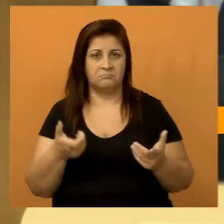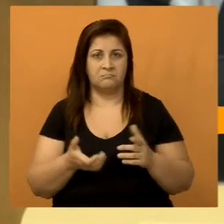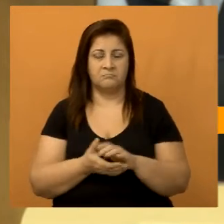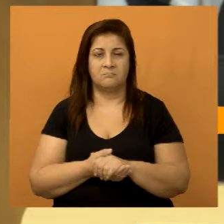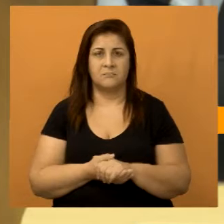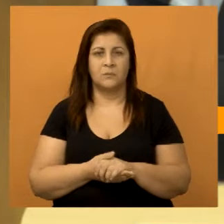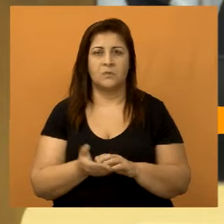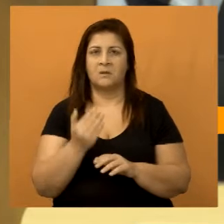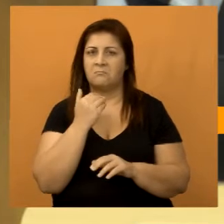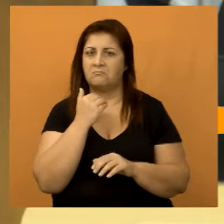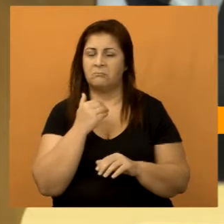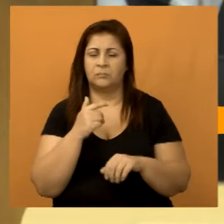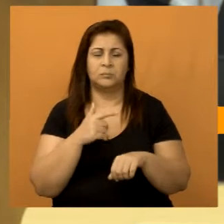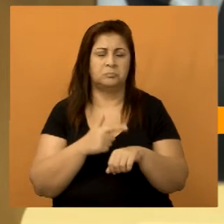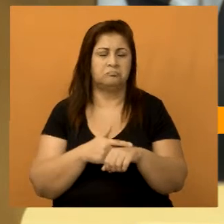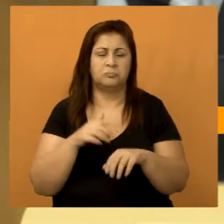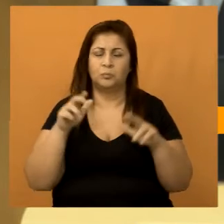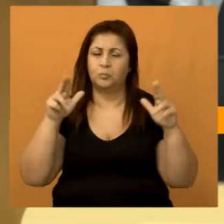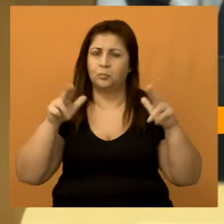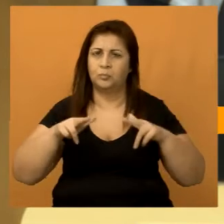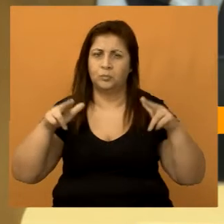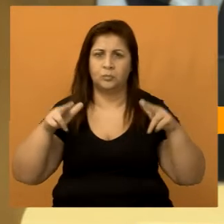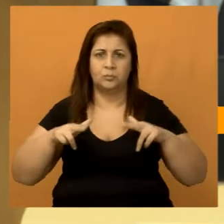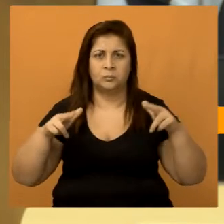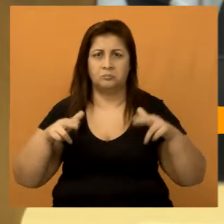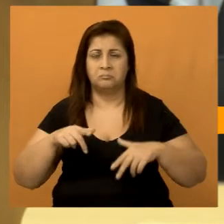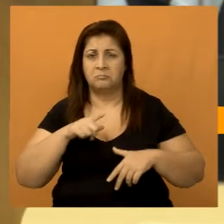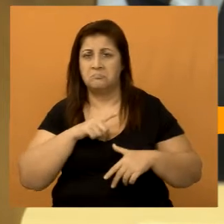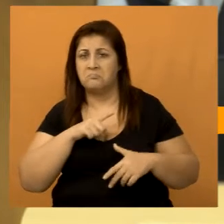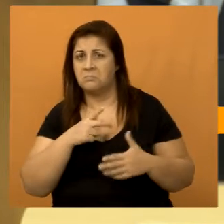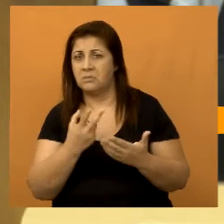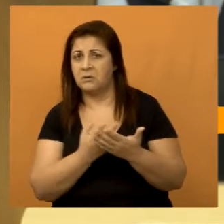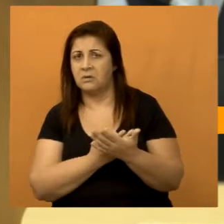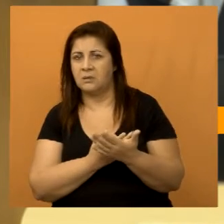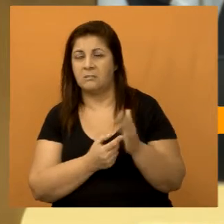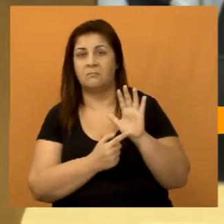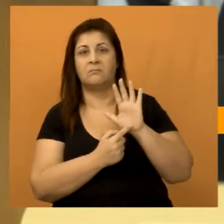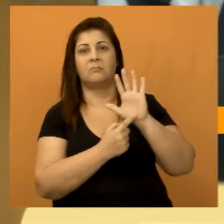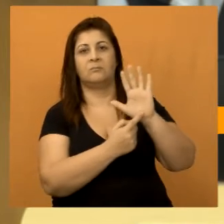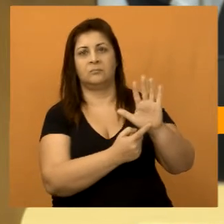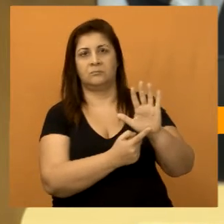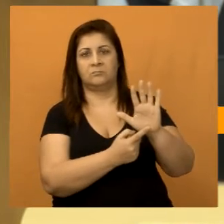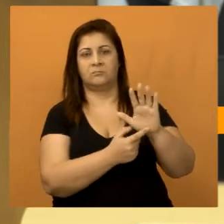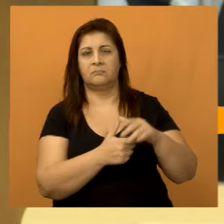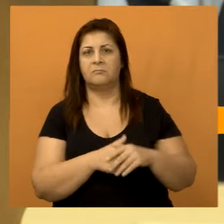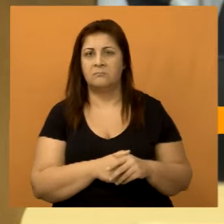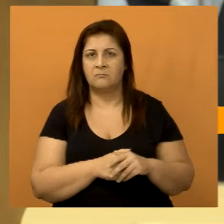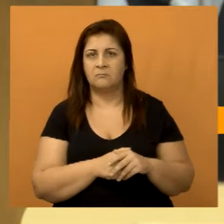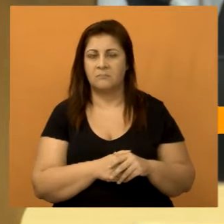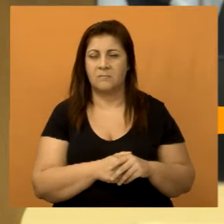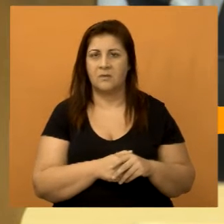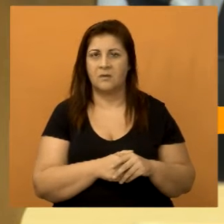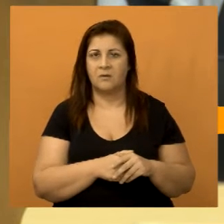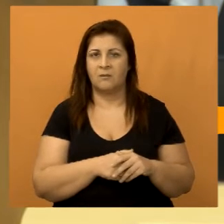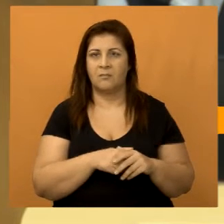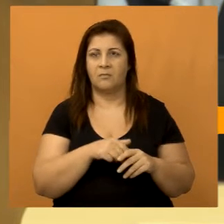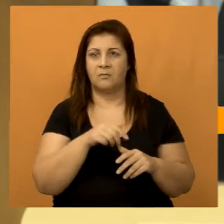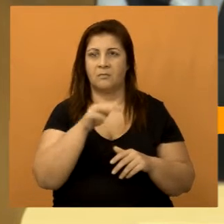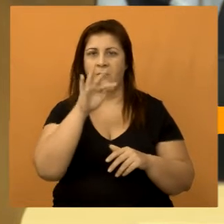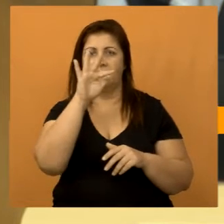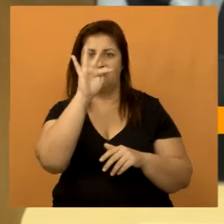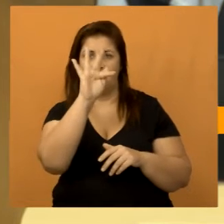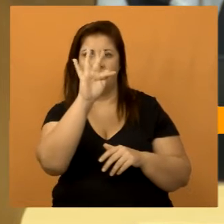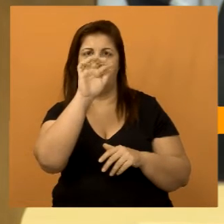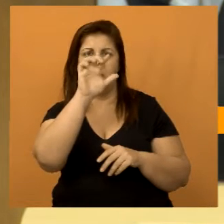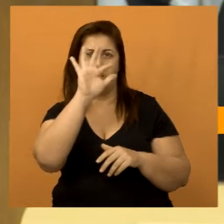em nenhum momento, nenhuma irregularidade foi apontada para o vereador Luiz Flávio, e apesar de